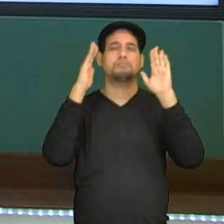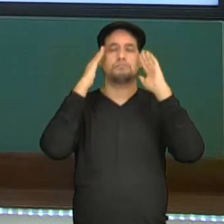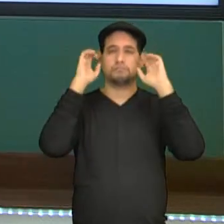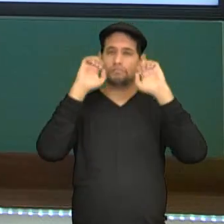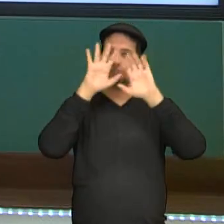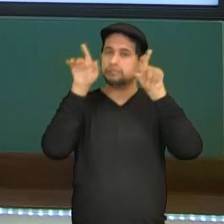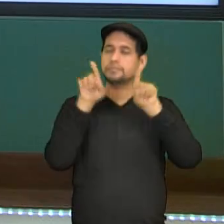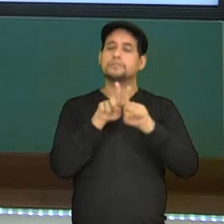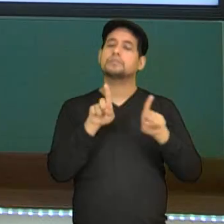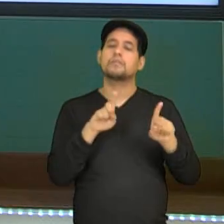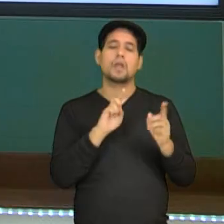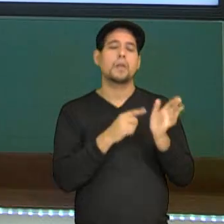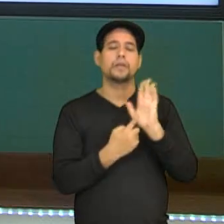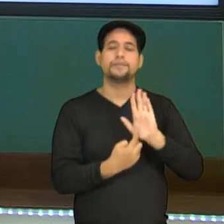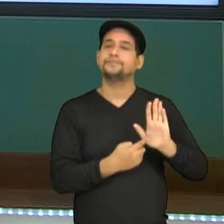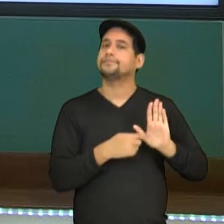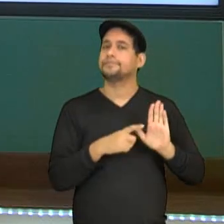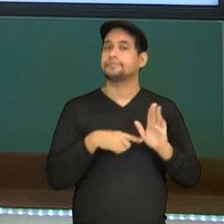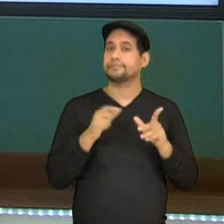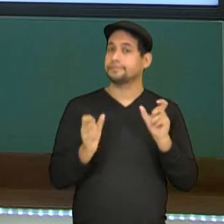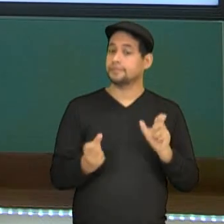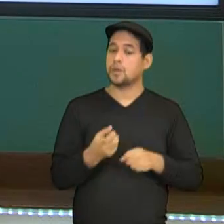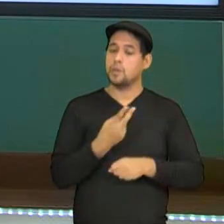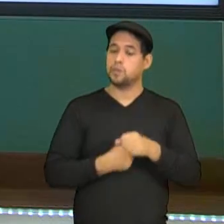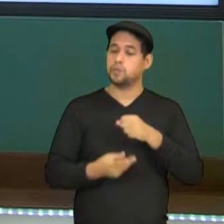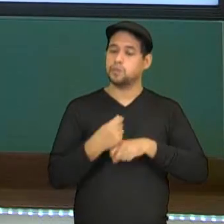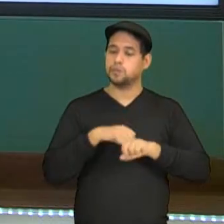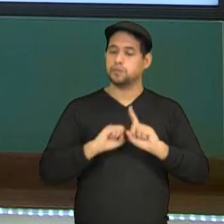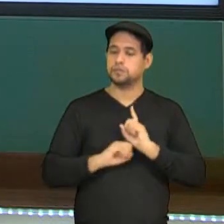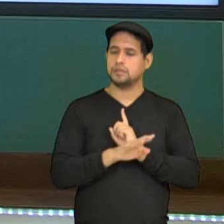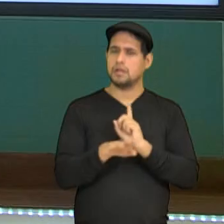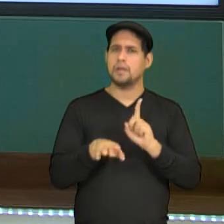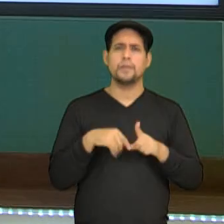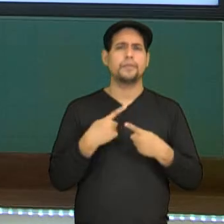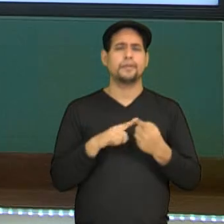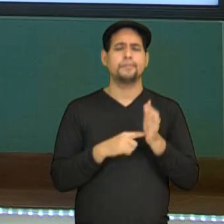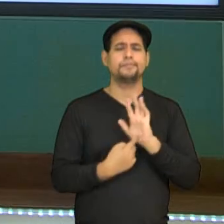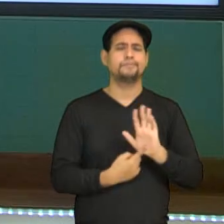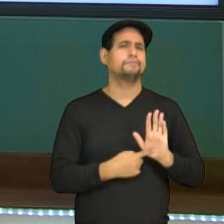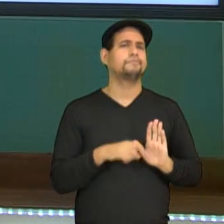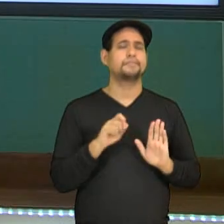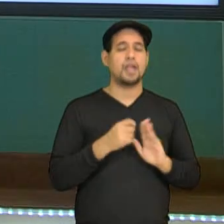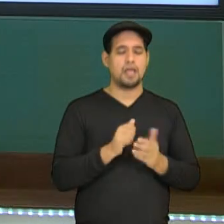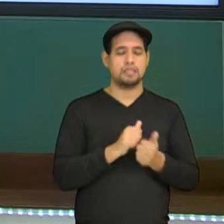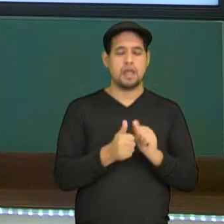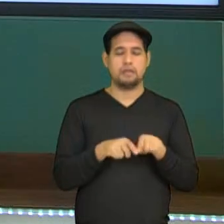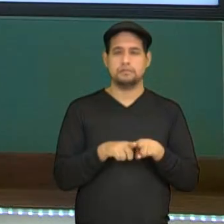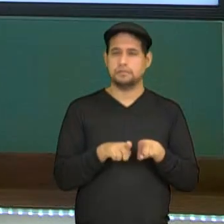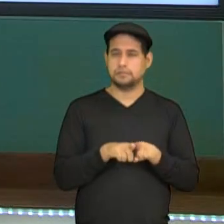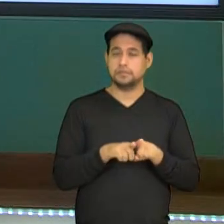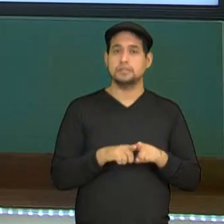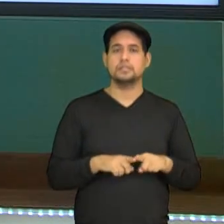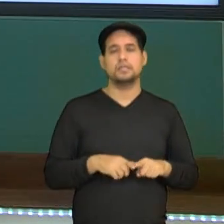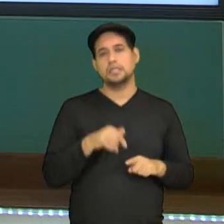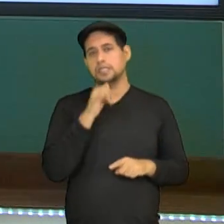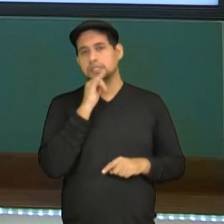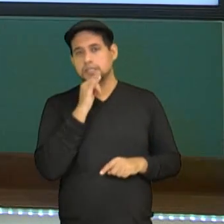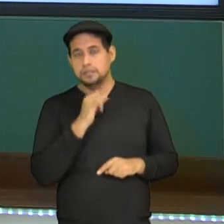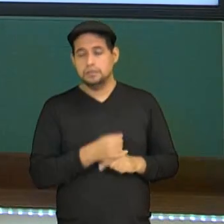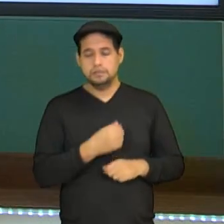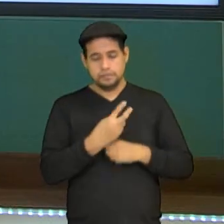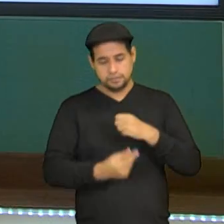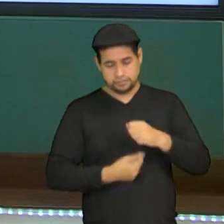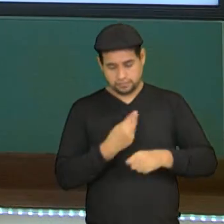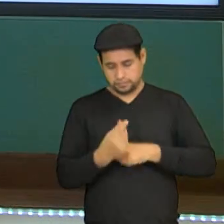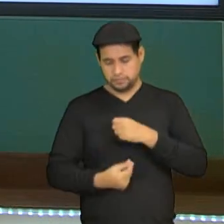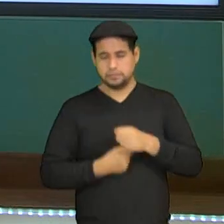essas unidades refletem um aspecto econômico e social, porque vai mostrar muitas vezes a adaptação, tanto a nível